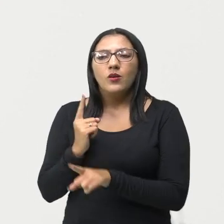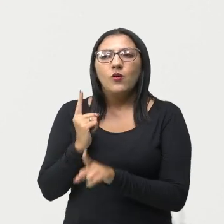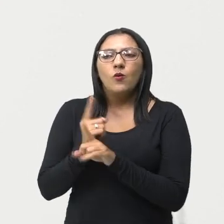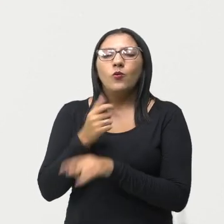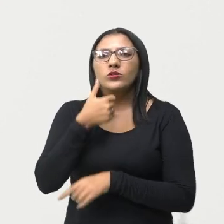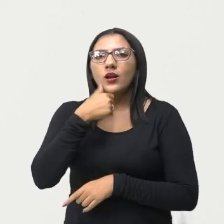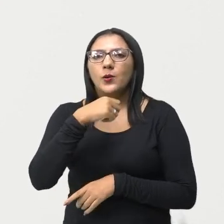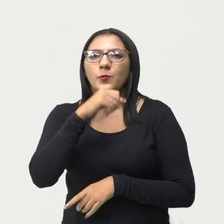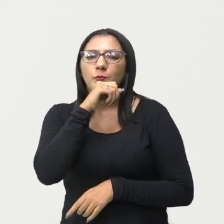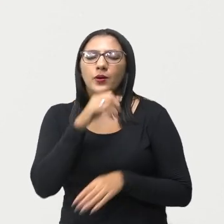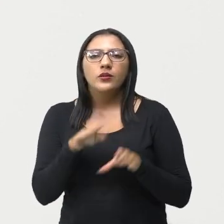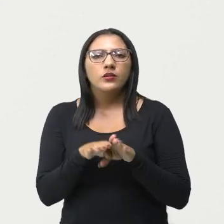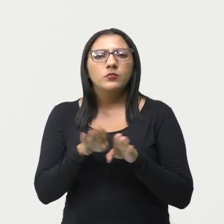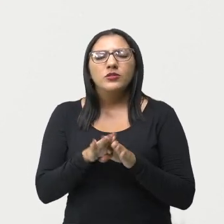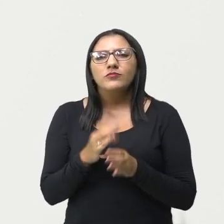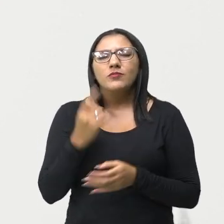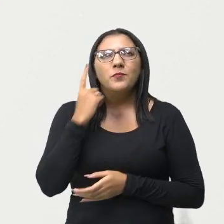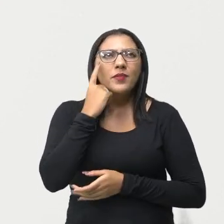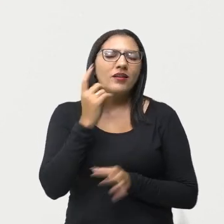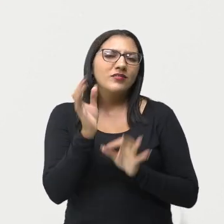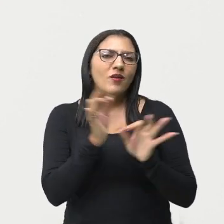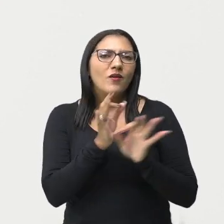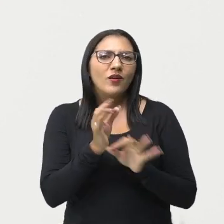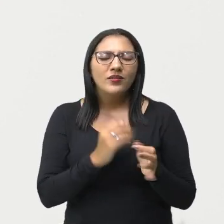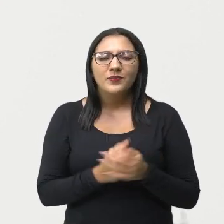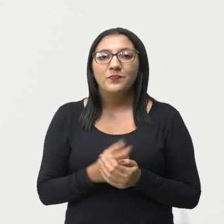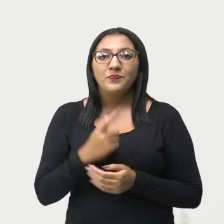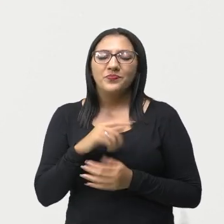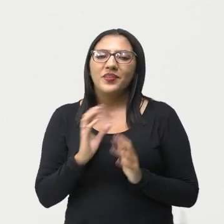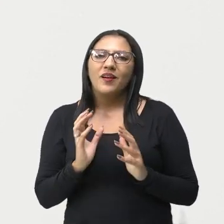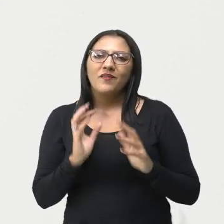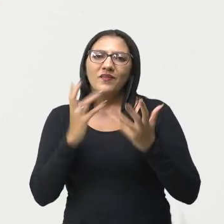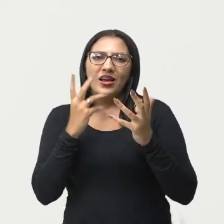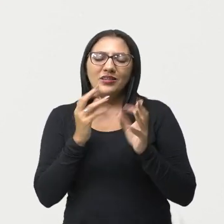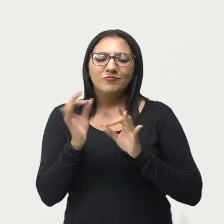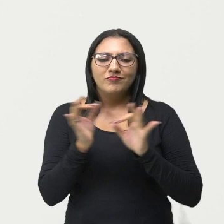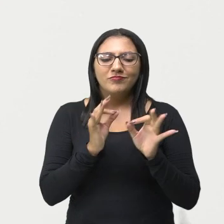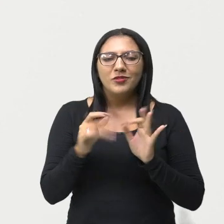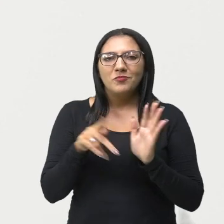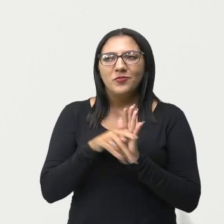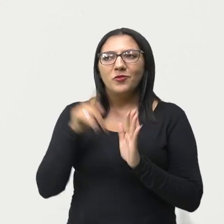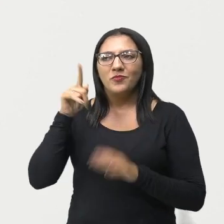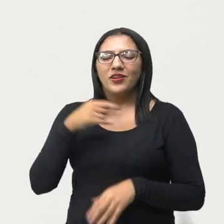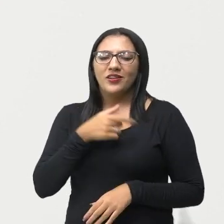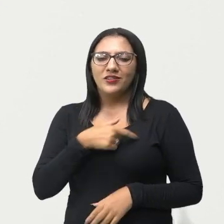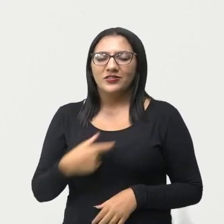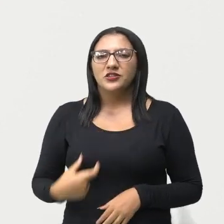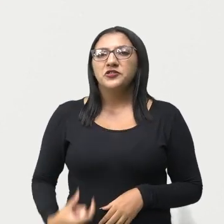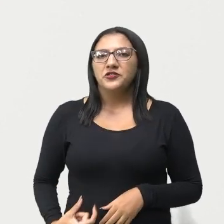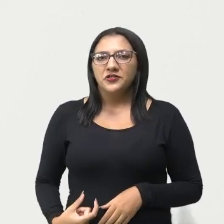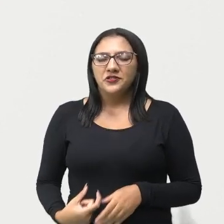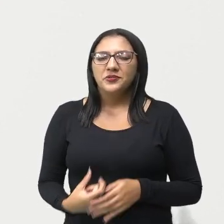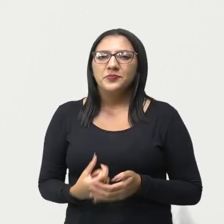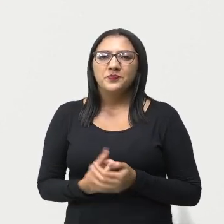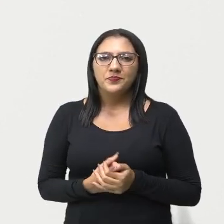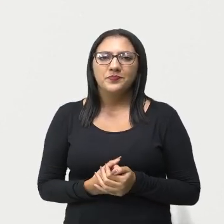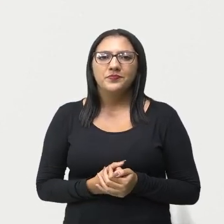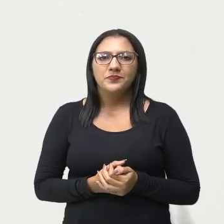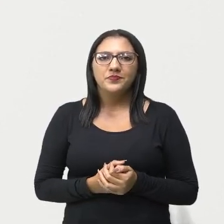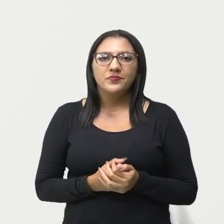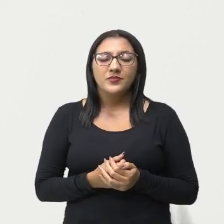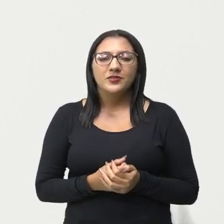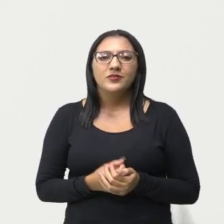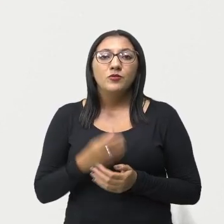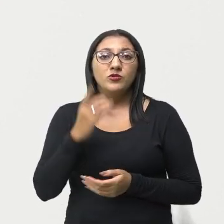o que ele planeja fazer. Passar o Ano Novo Lunar, uma festividade lá da China, certo? A data quando